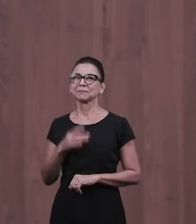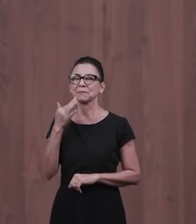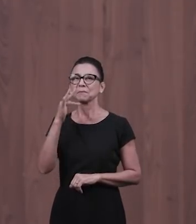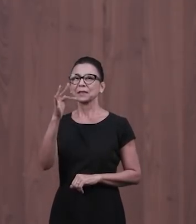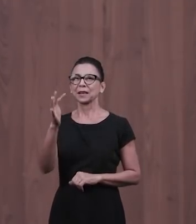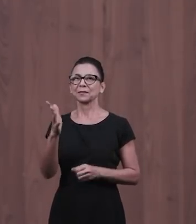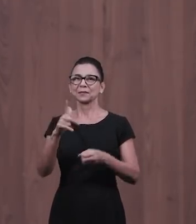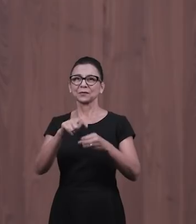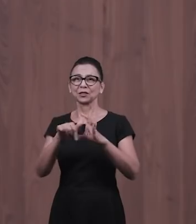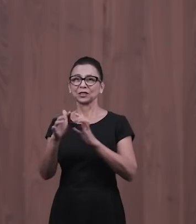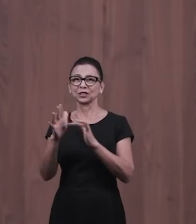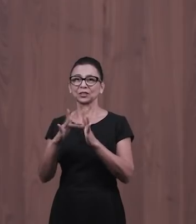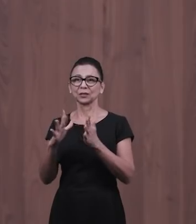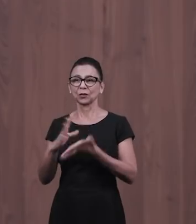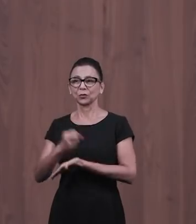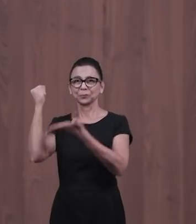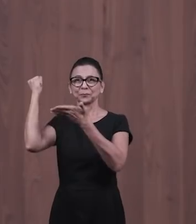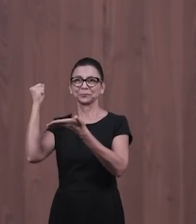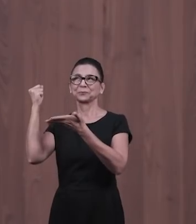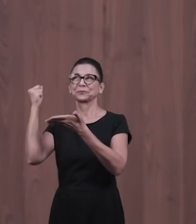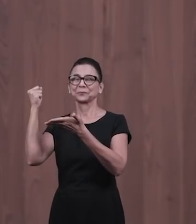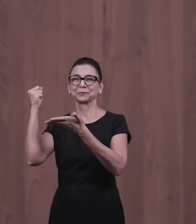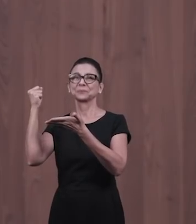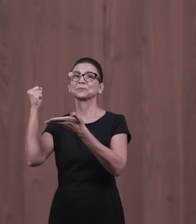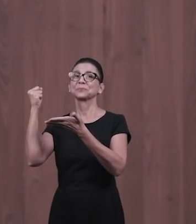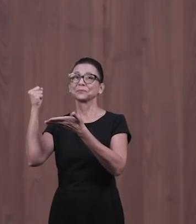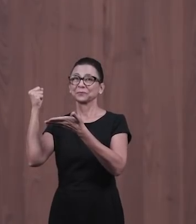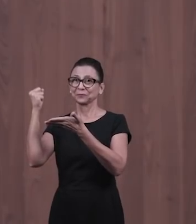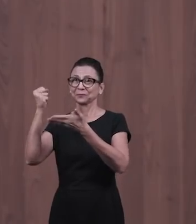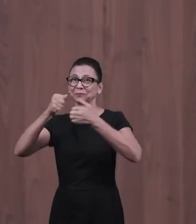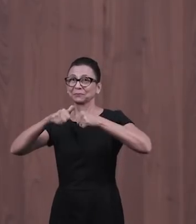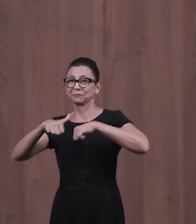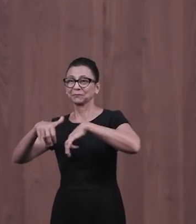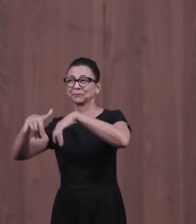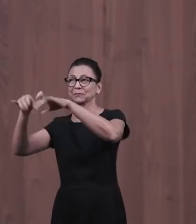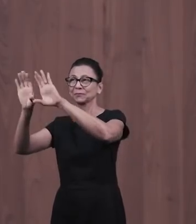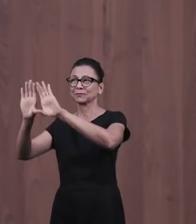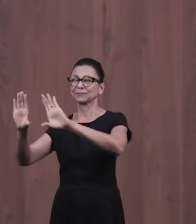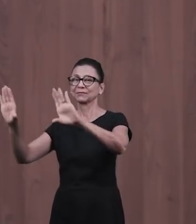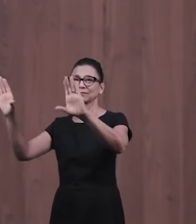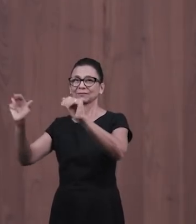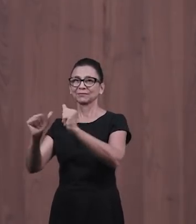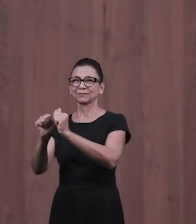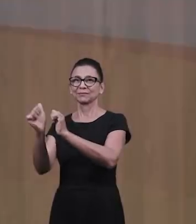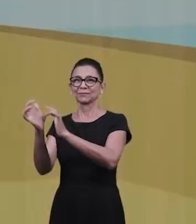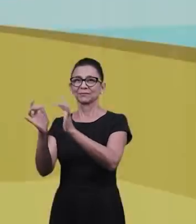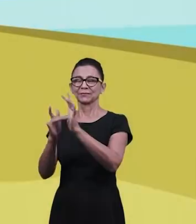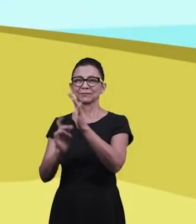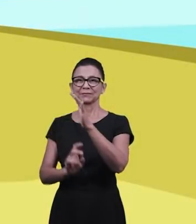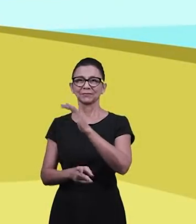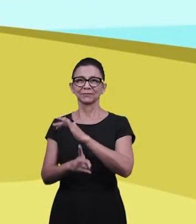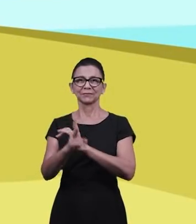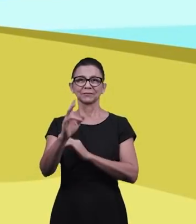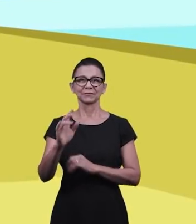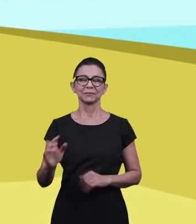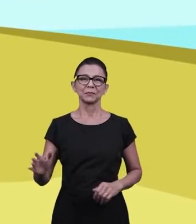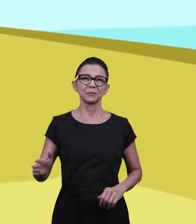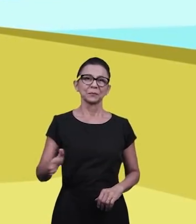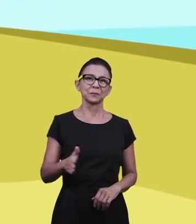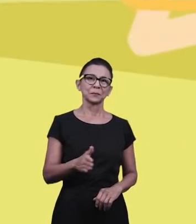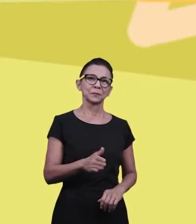quando o Senhor vier nos buscar para nos arrebatar, nós possamos subir para o céu e estarmos com o Senhor para sempre.